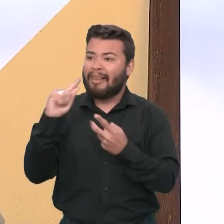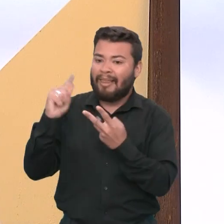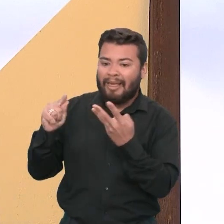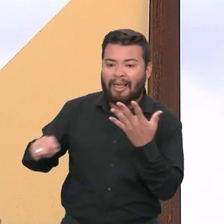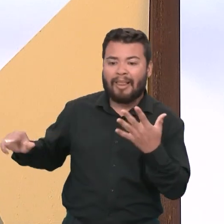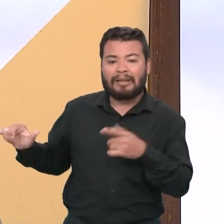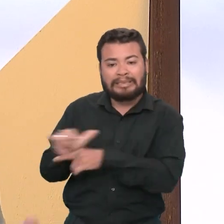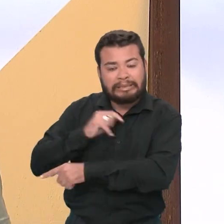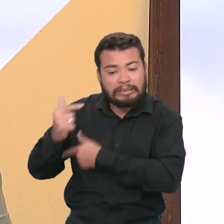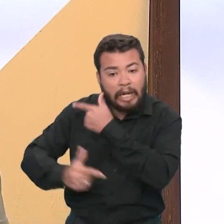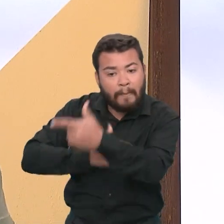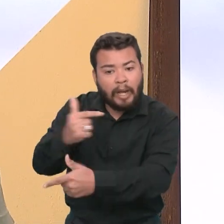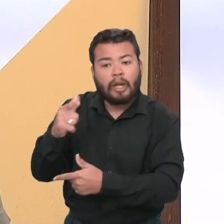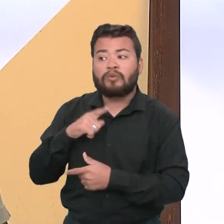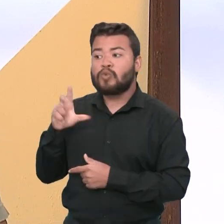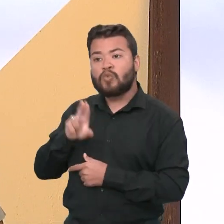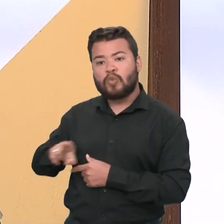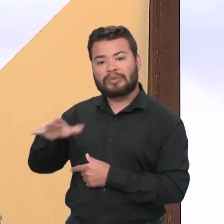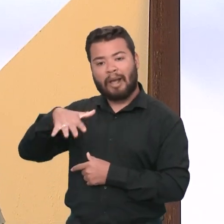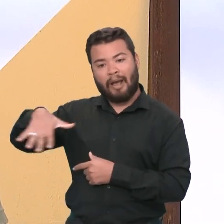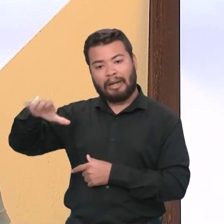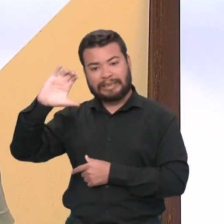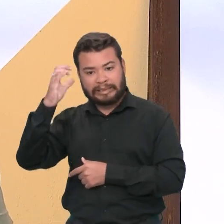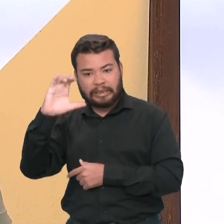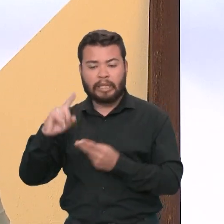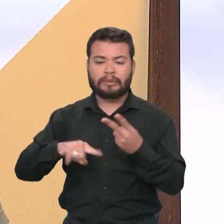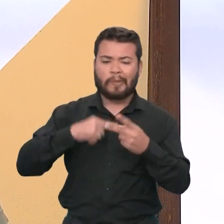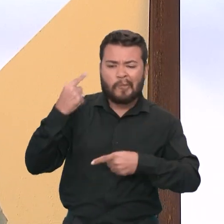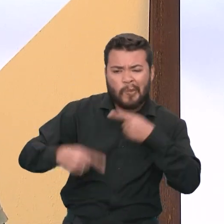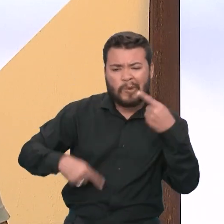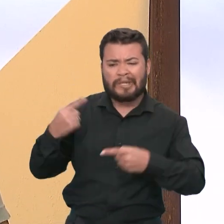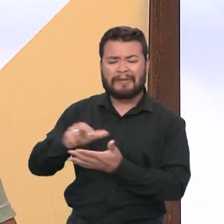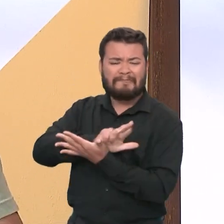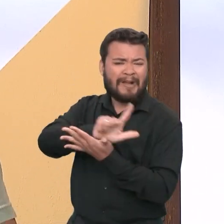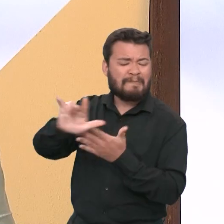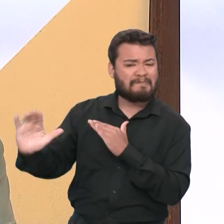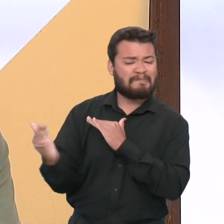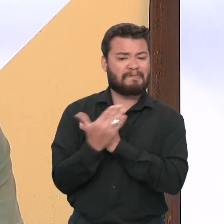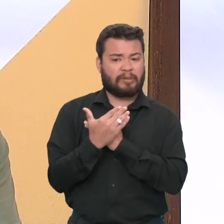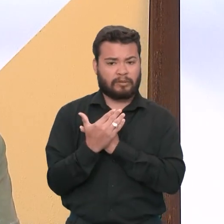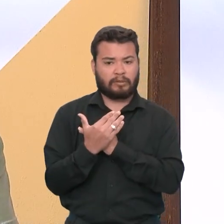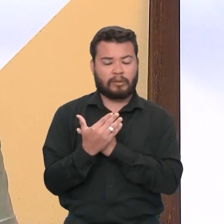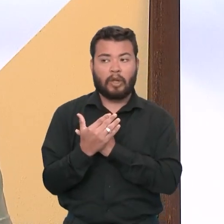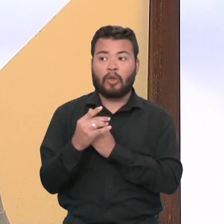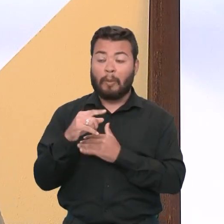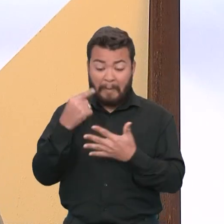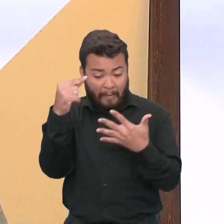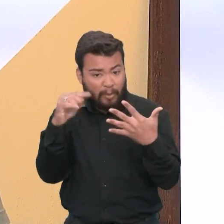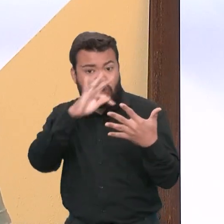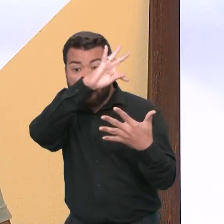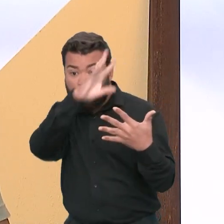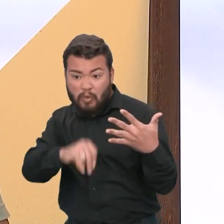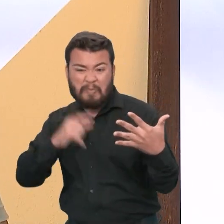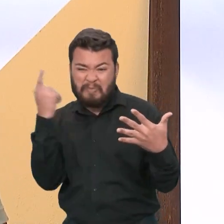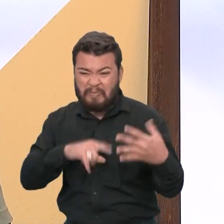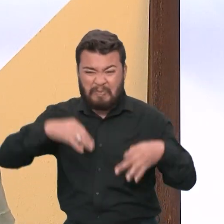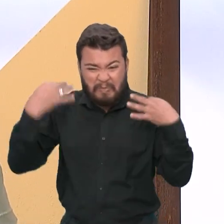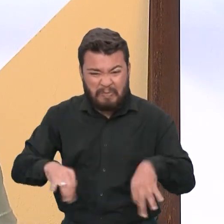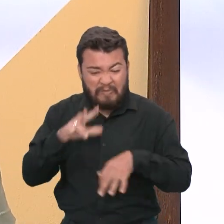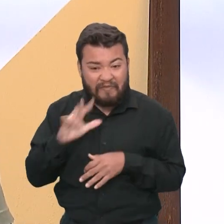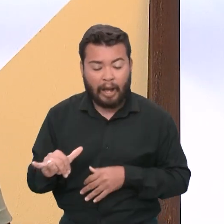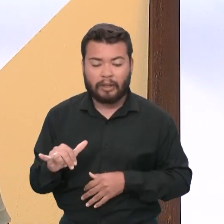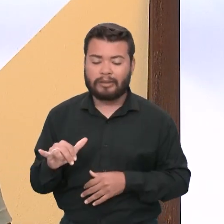utilizando a ciência, utilizando a política, mas não necessariamente a gente vai conseguir todas, mas a gente está aí